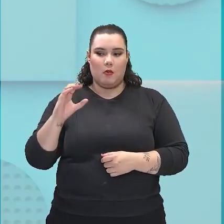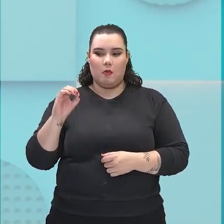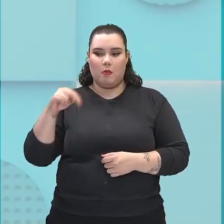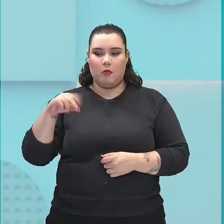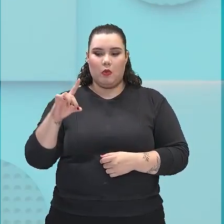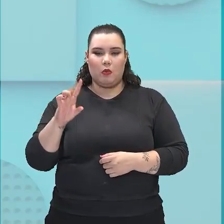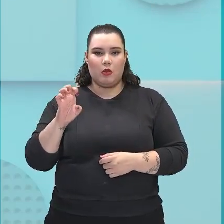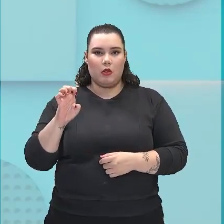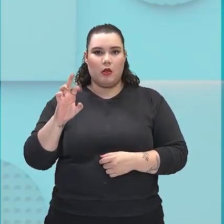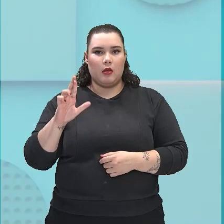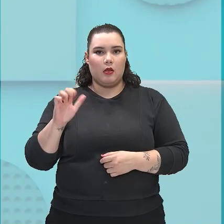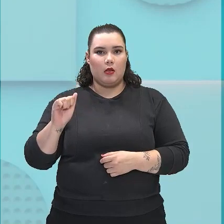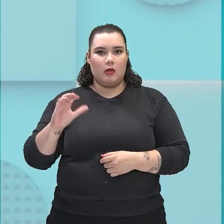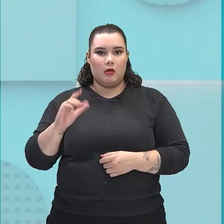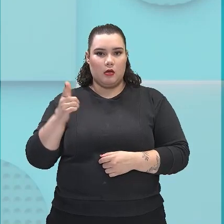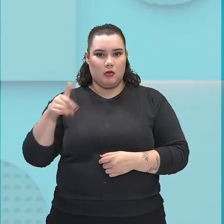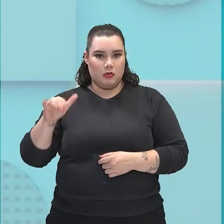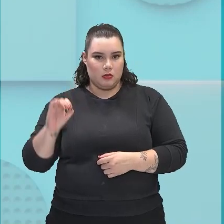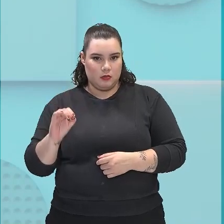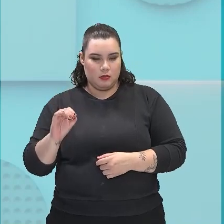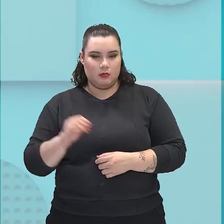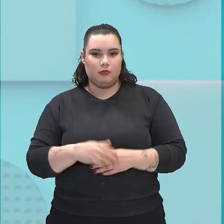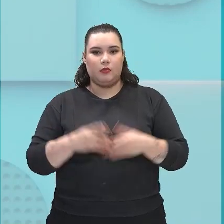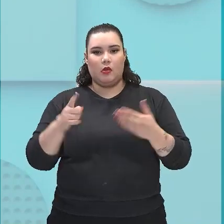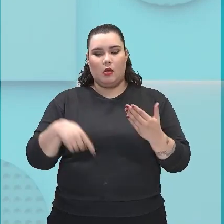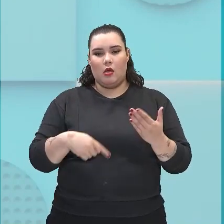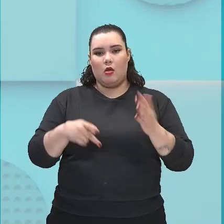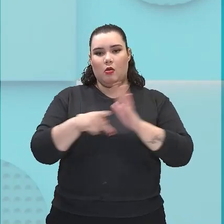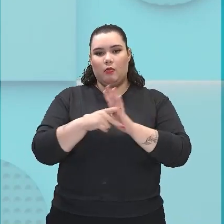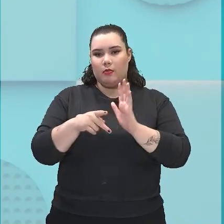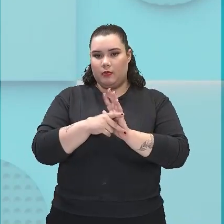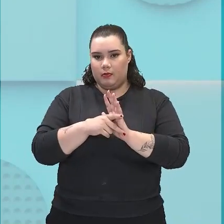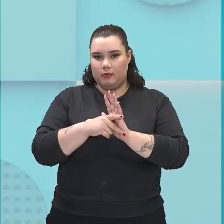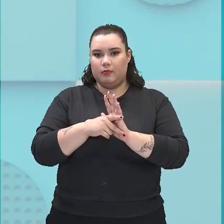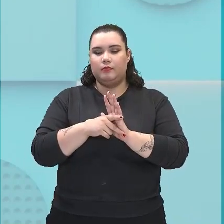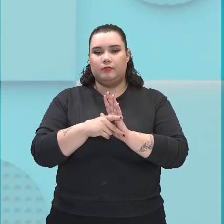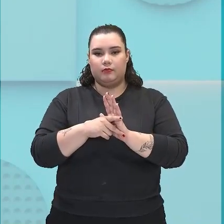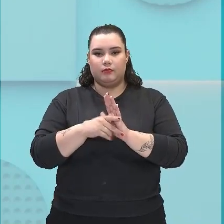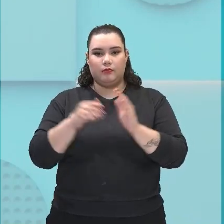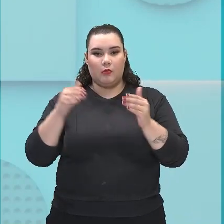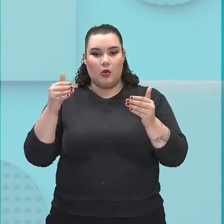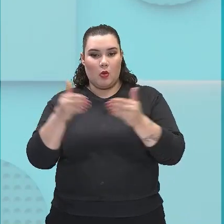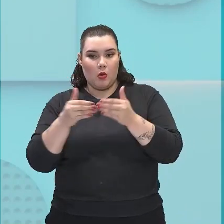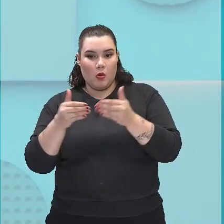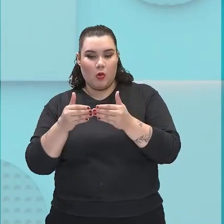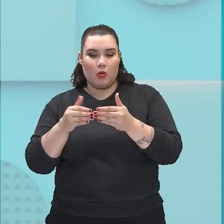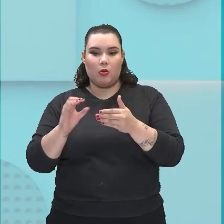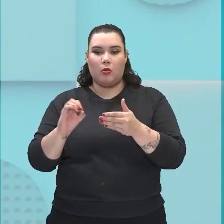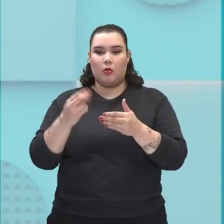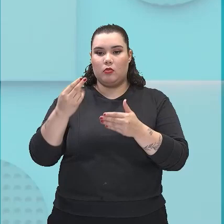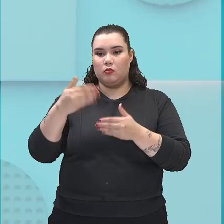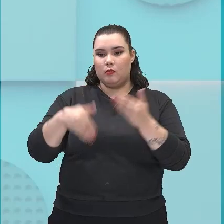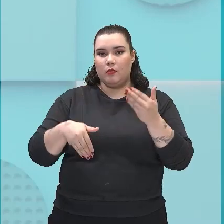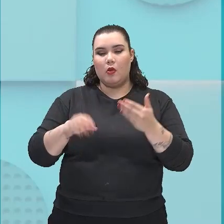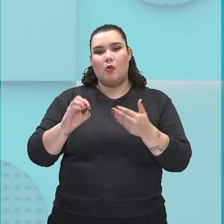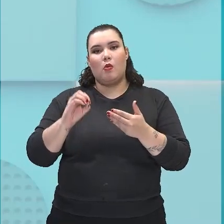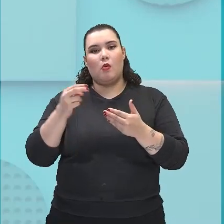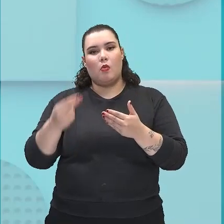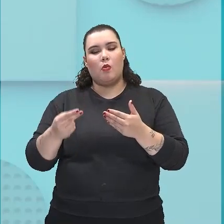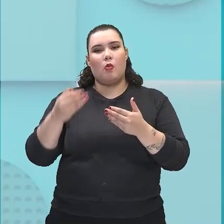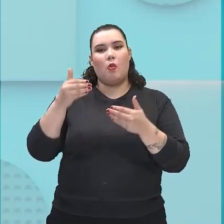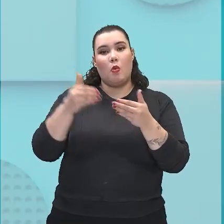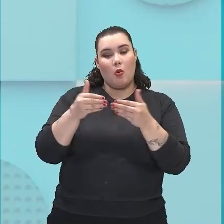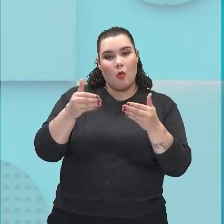ponderar, certo? Então esse é o movimento argumentativo, de concordância, discordância ou uma ponderação,